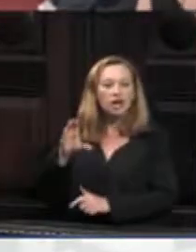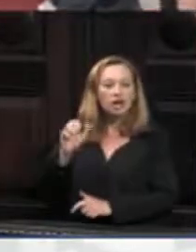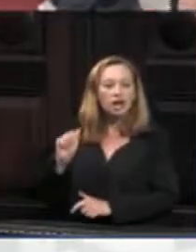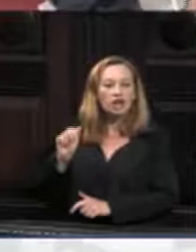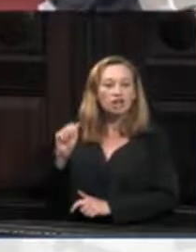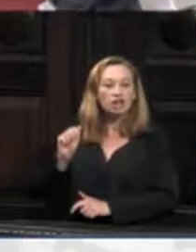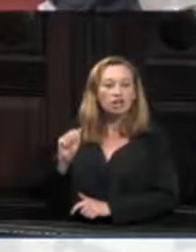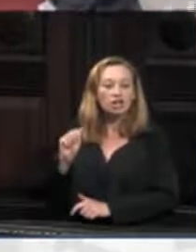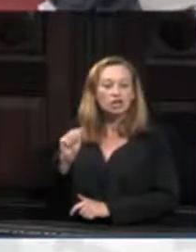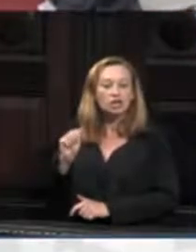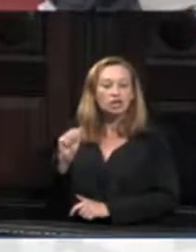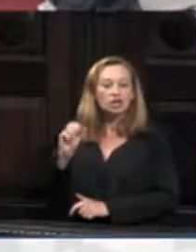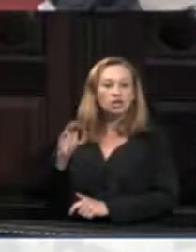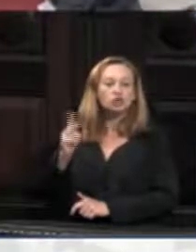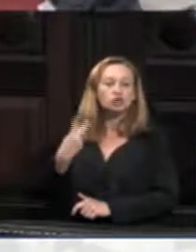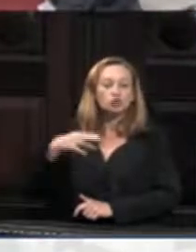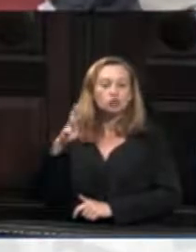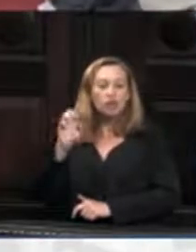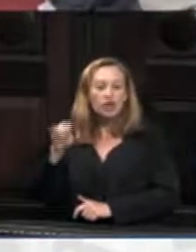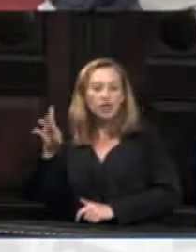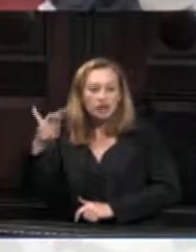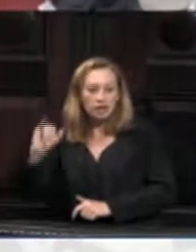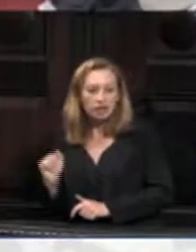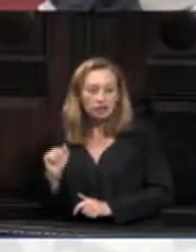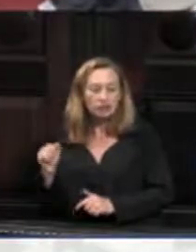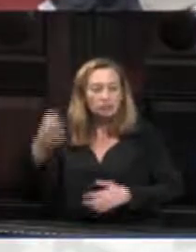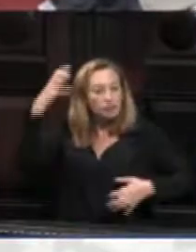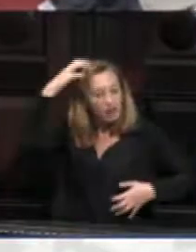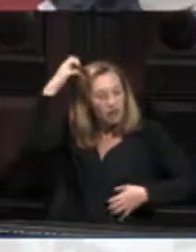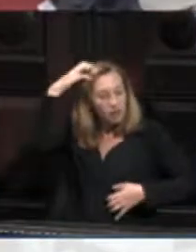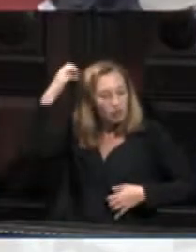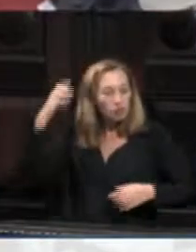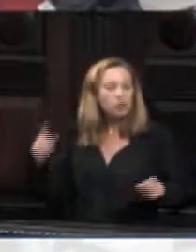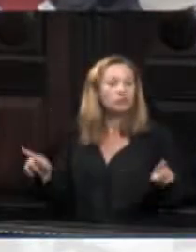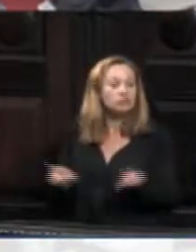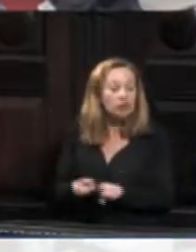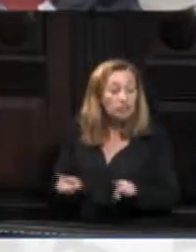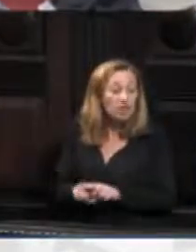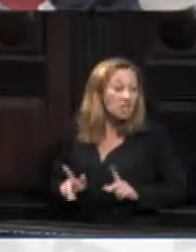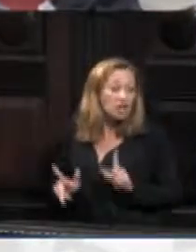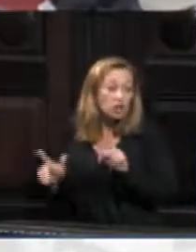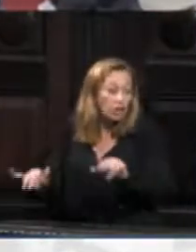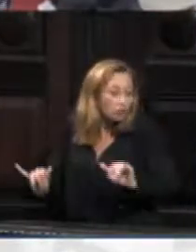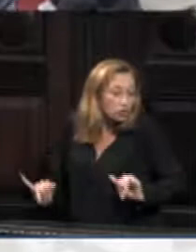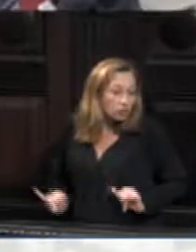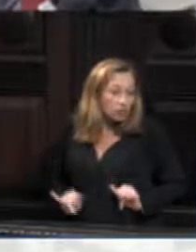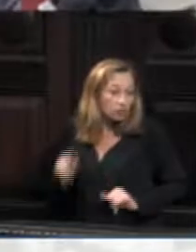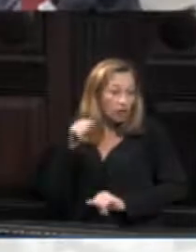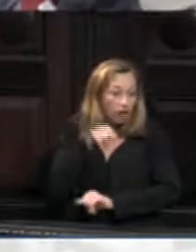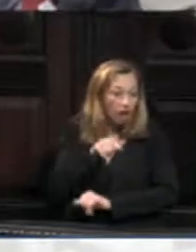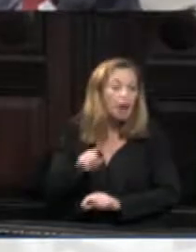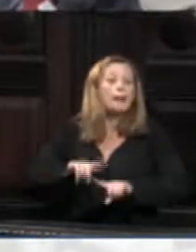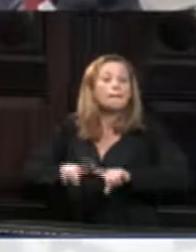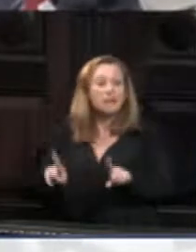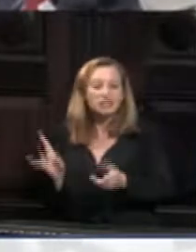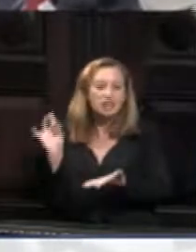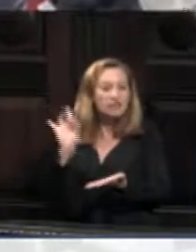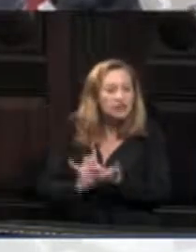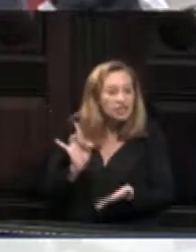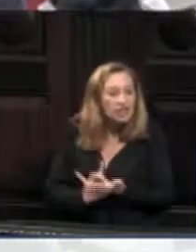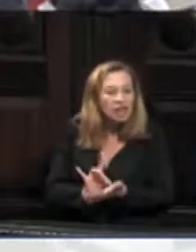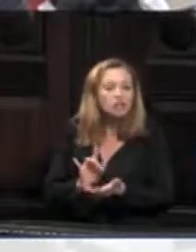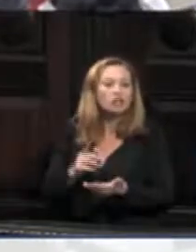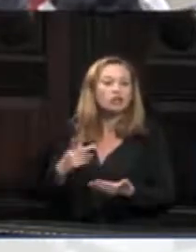ter um peso muito pequeno em relação à pouca população que tem lá. Mas, na verdade, quando